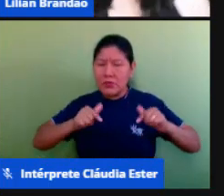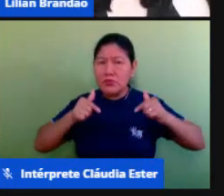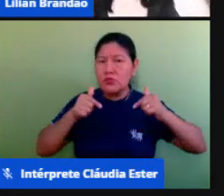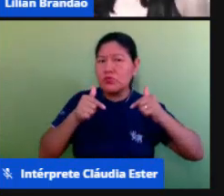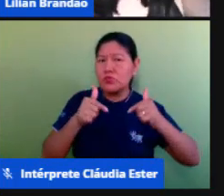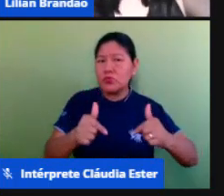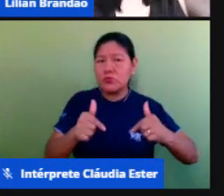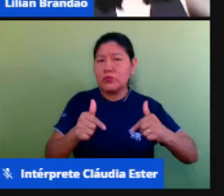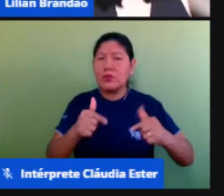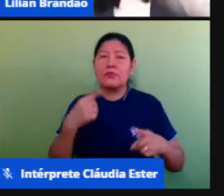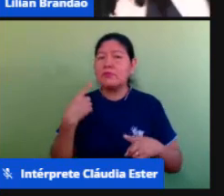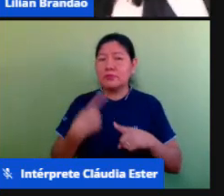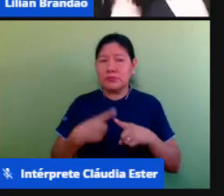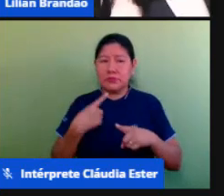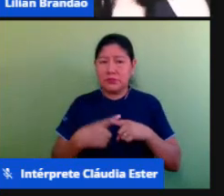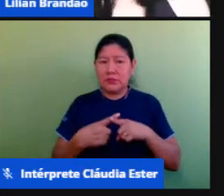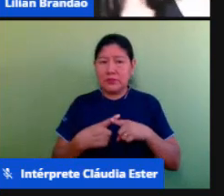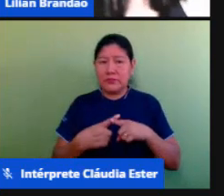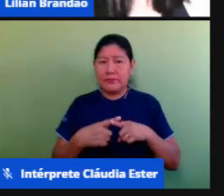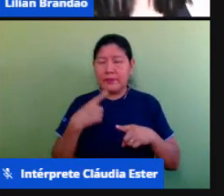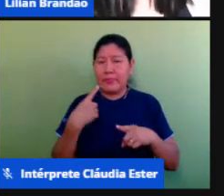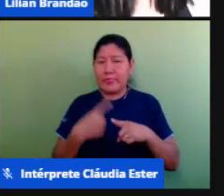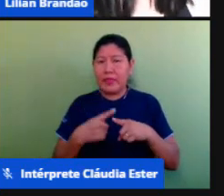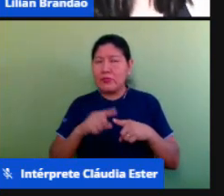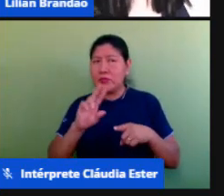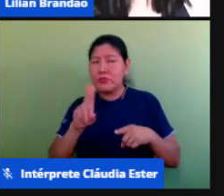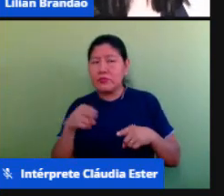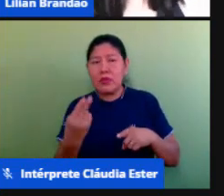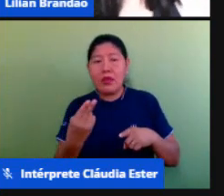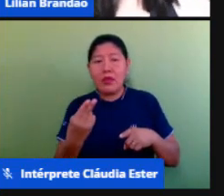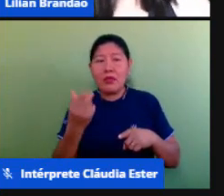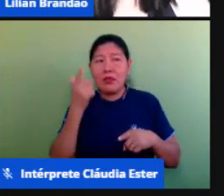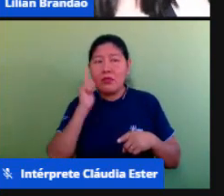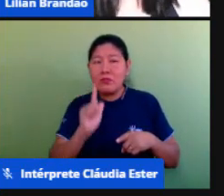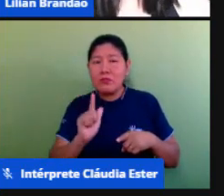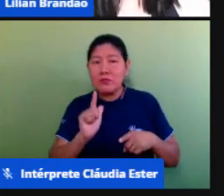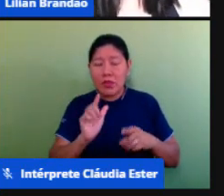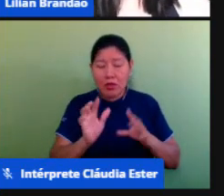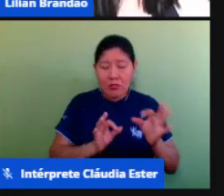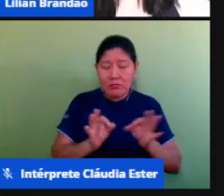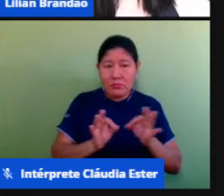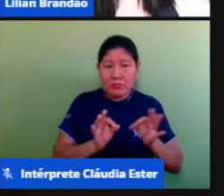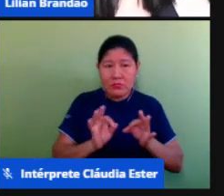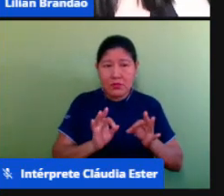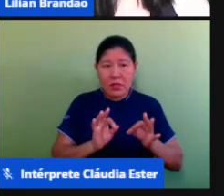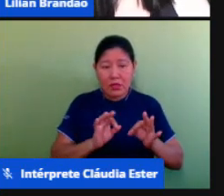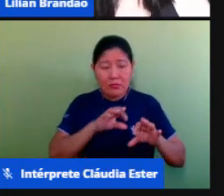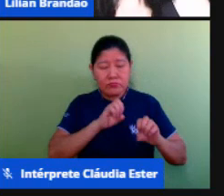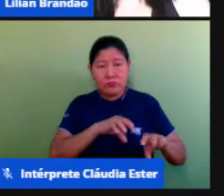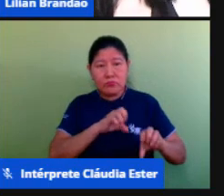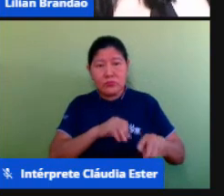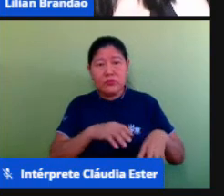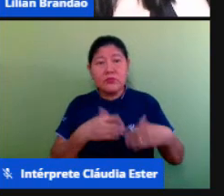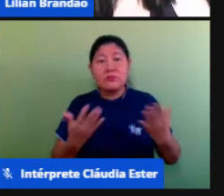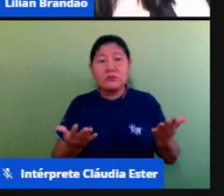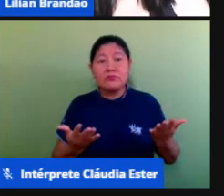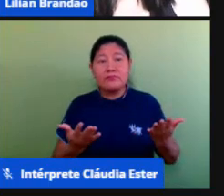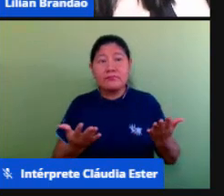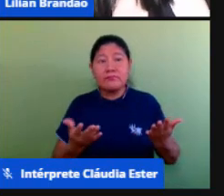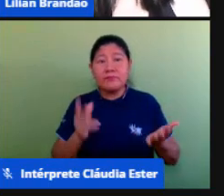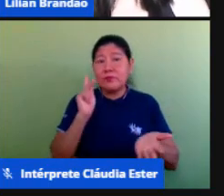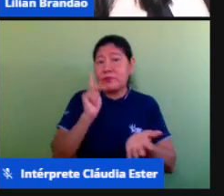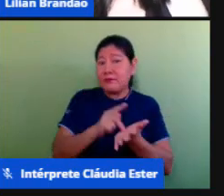desafios. Por quê? Como que nós iríamos conduzir o processo de ensino se a realidade econômica da